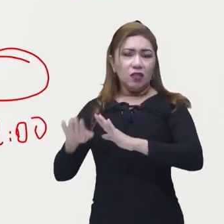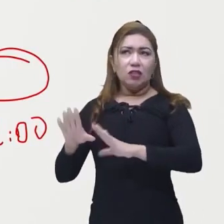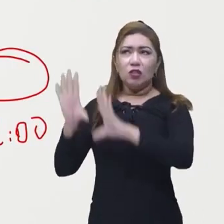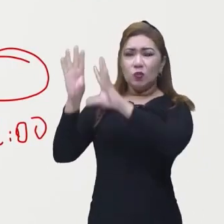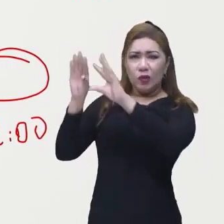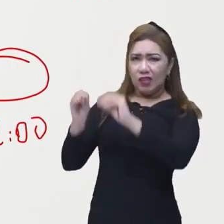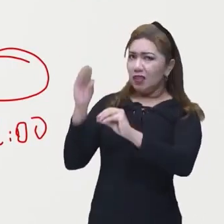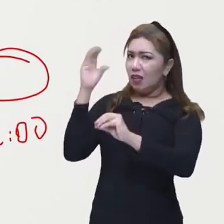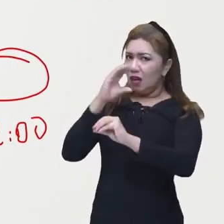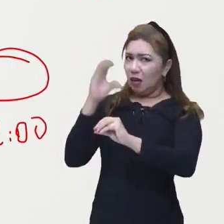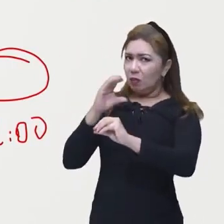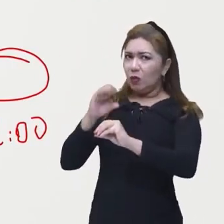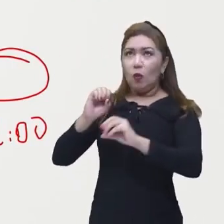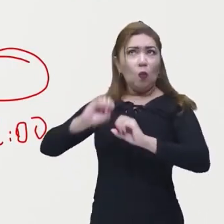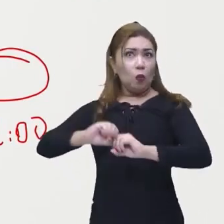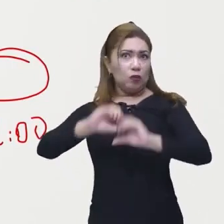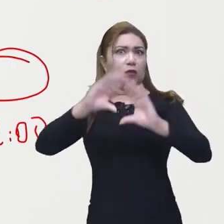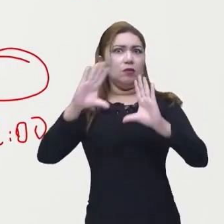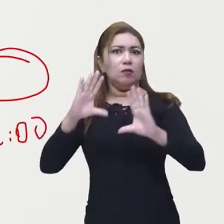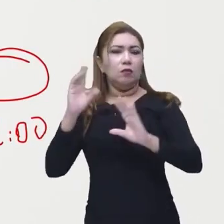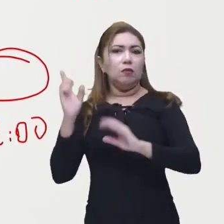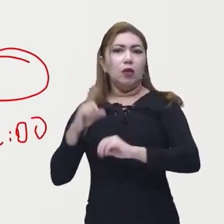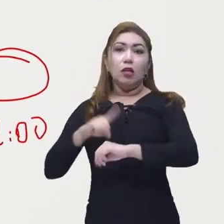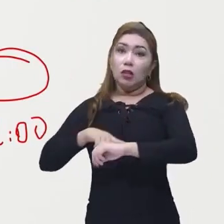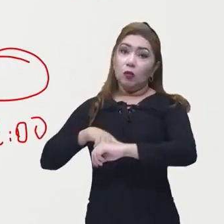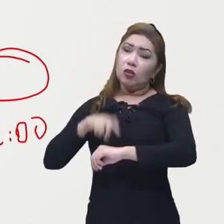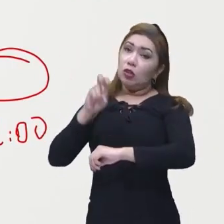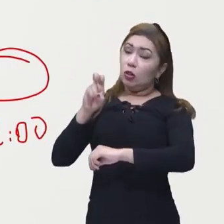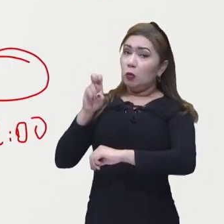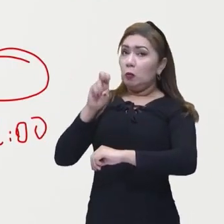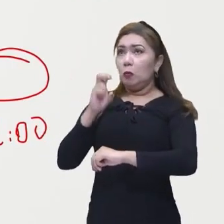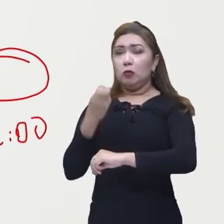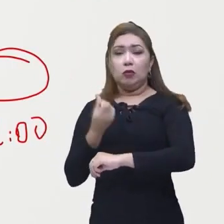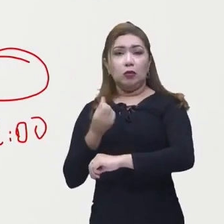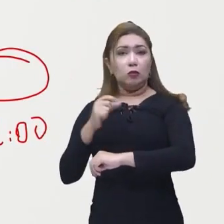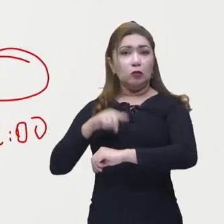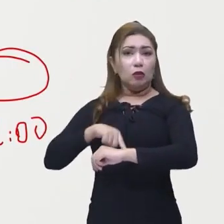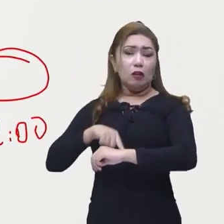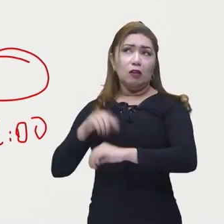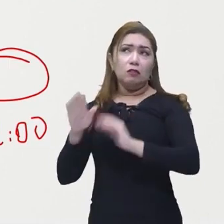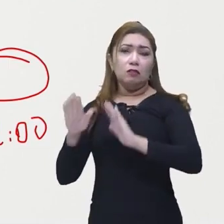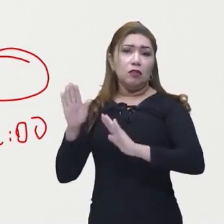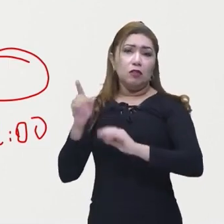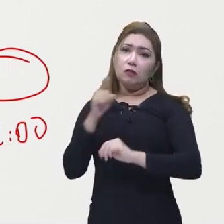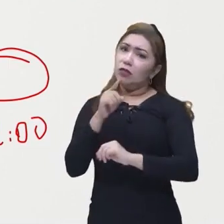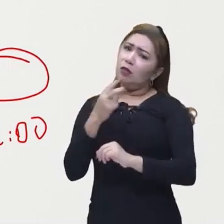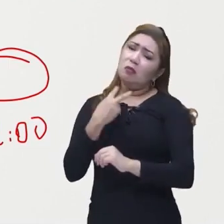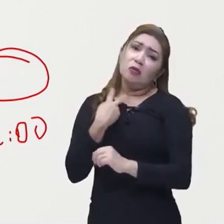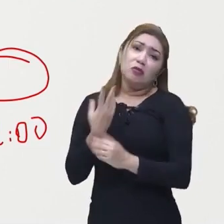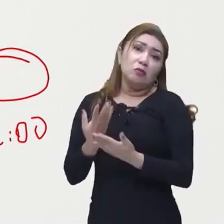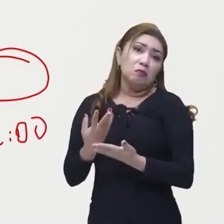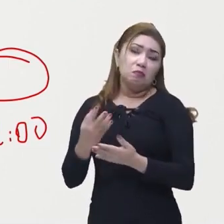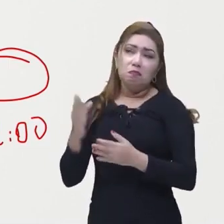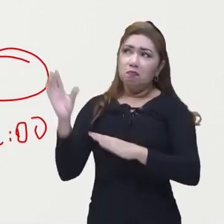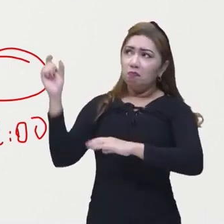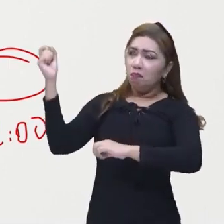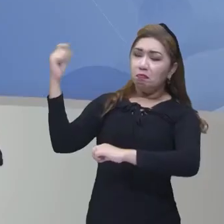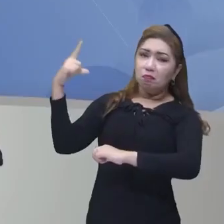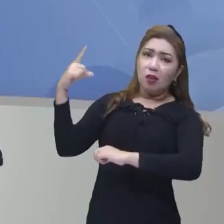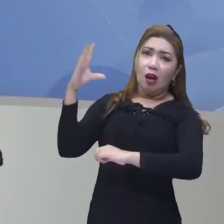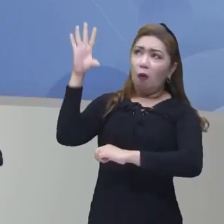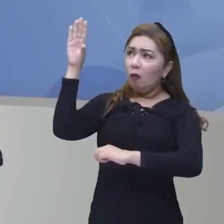vai ter até 5 ou 6 horas. As horas da noite você não vai poder conseguir medir. Por quê? Porque ele depende da luz